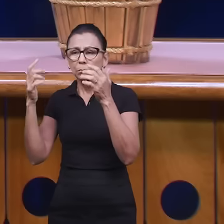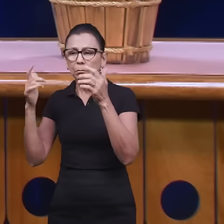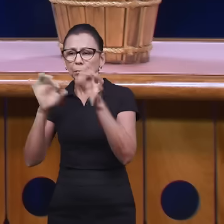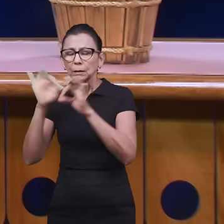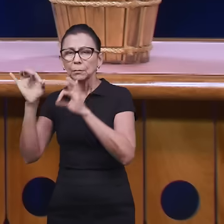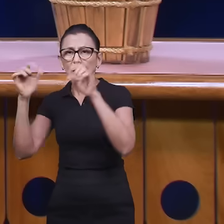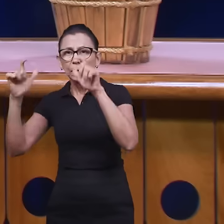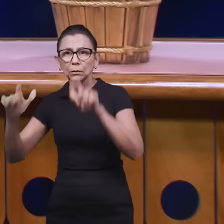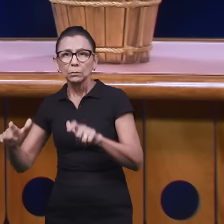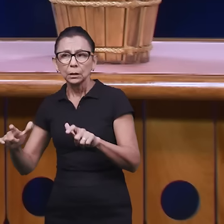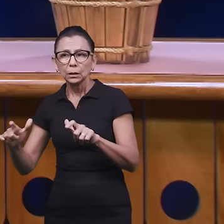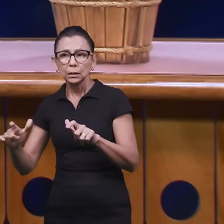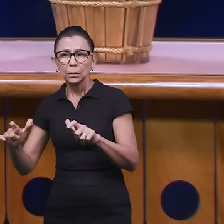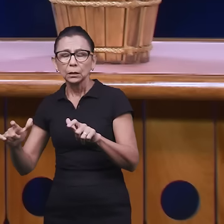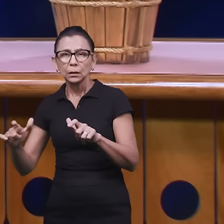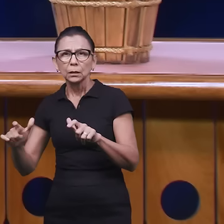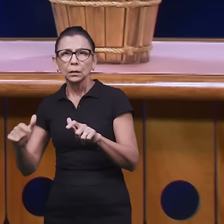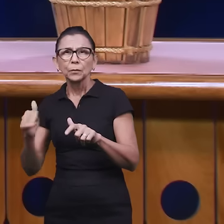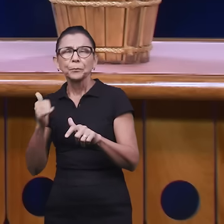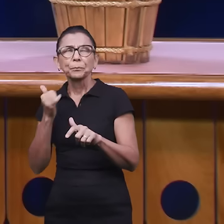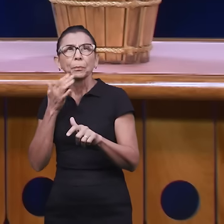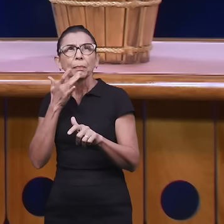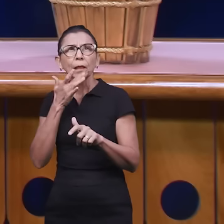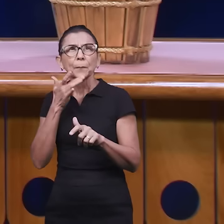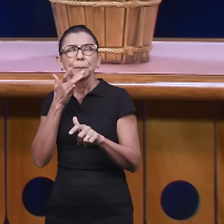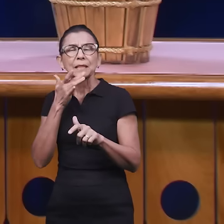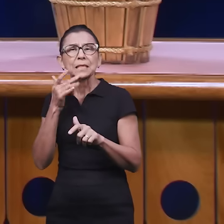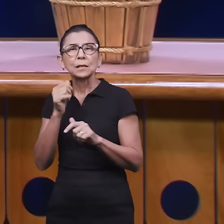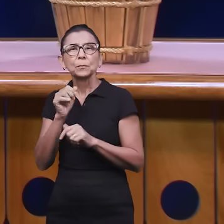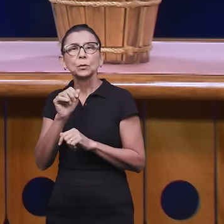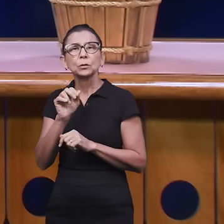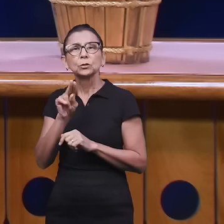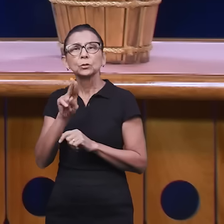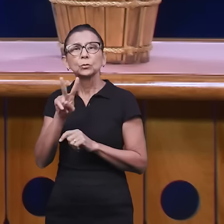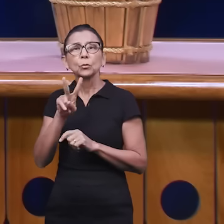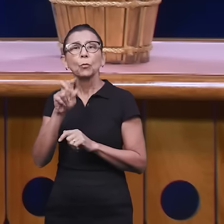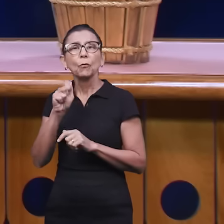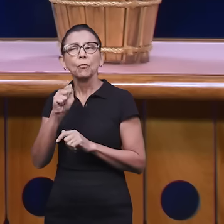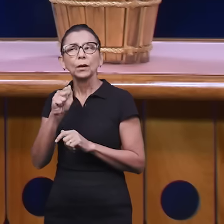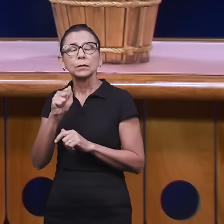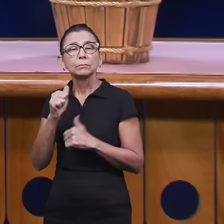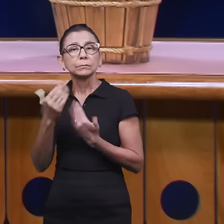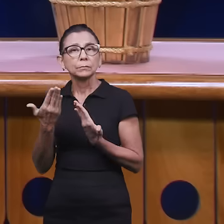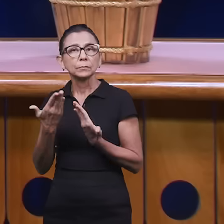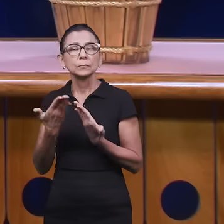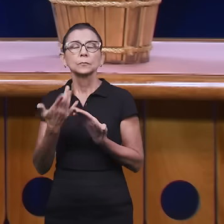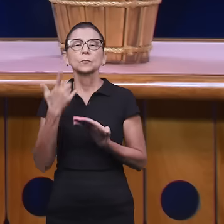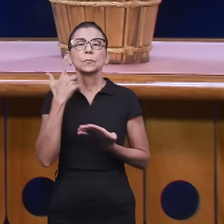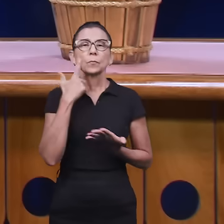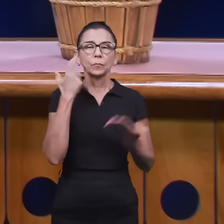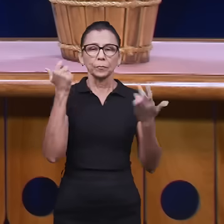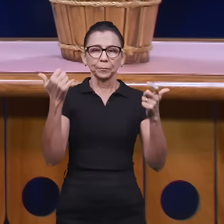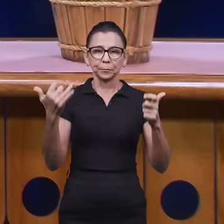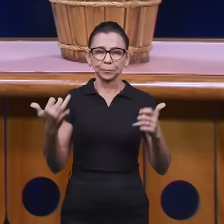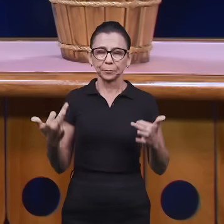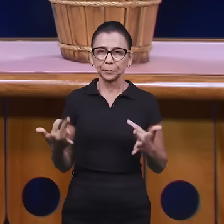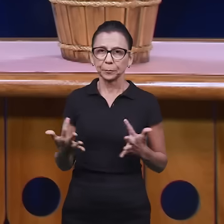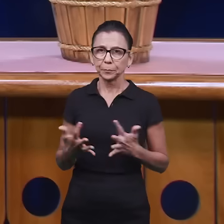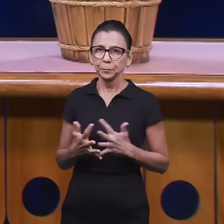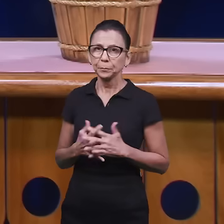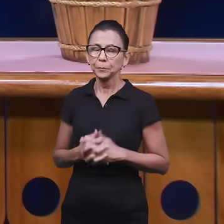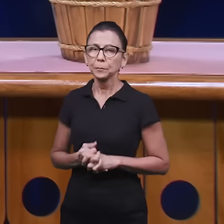isso? Nós falamos, às vezes as pessoas acham que não tem. Tem sim. A palavra na razão, a